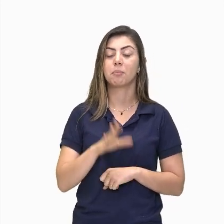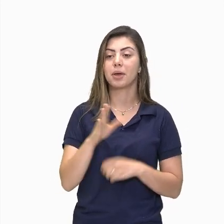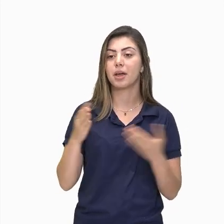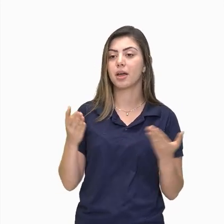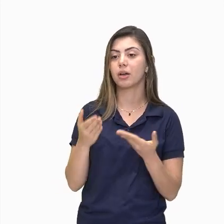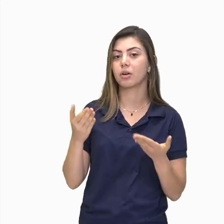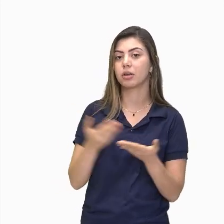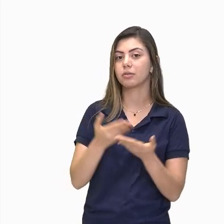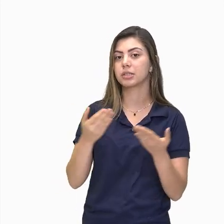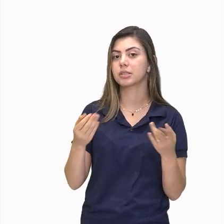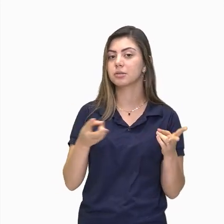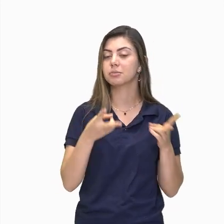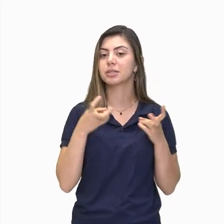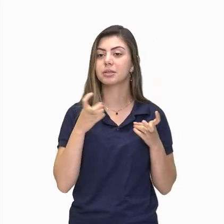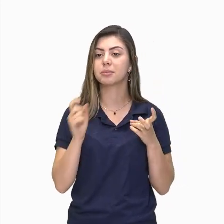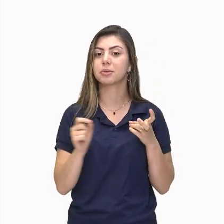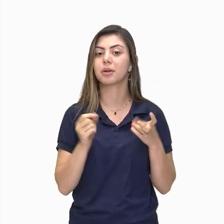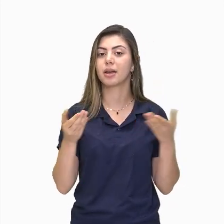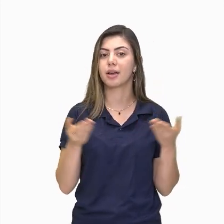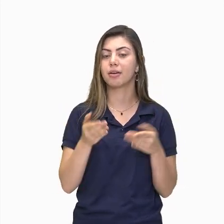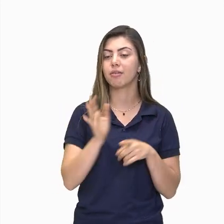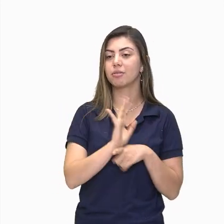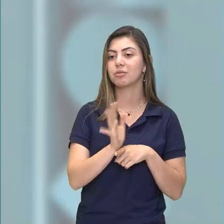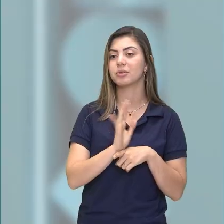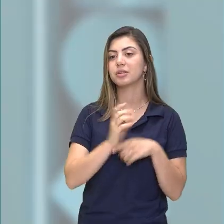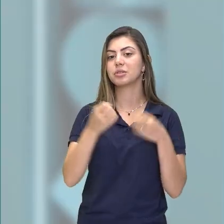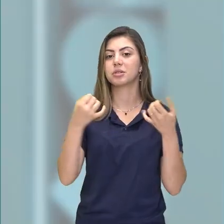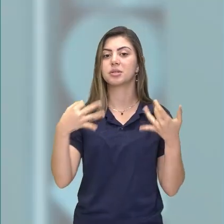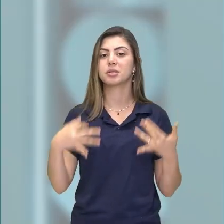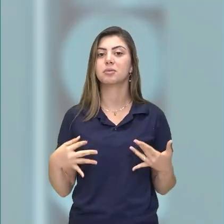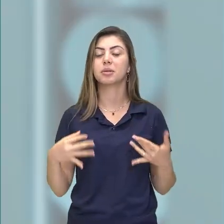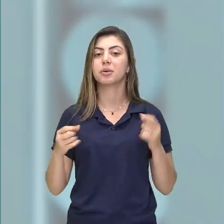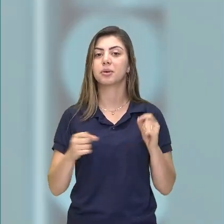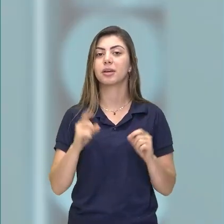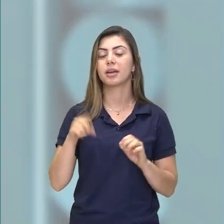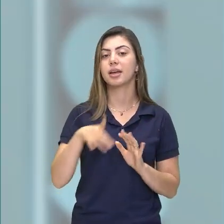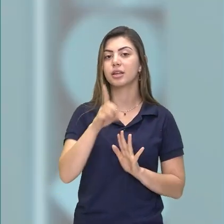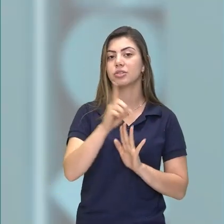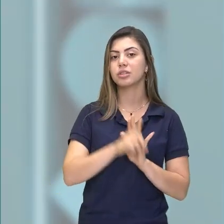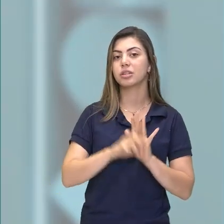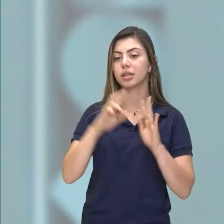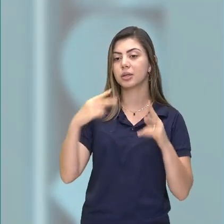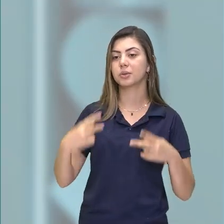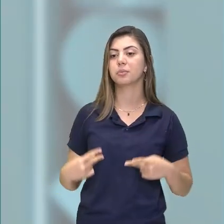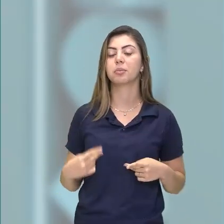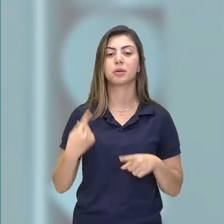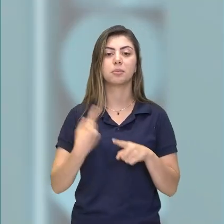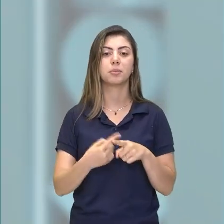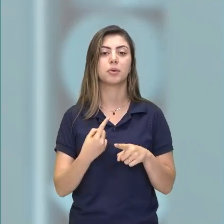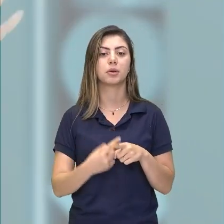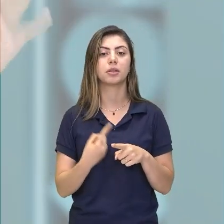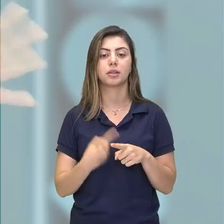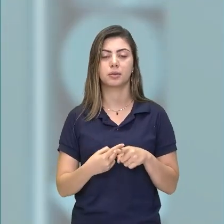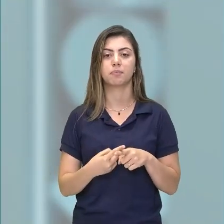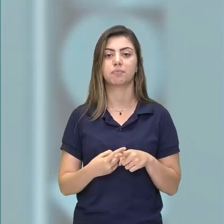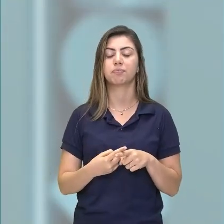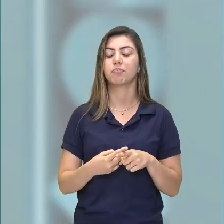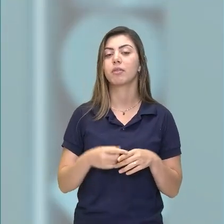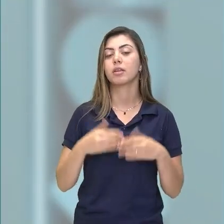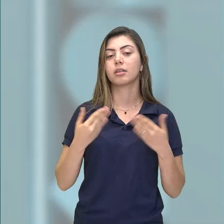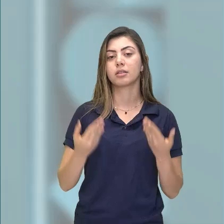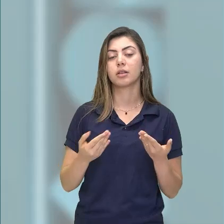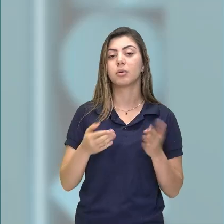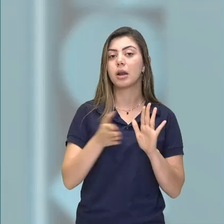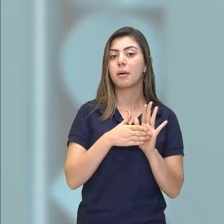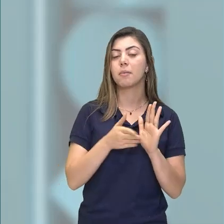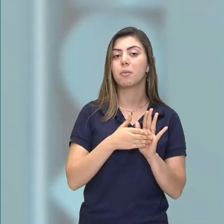que vocês vejam comigo um vídeo sobre a questão dos direitos humanos. Por quê? O que vai acontecer? Na